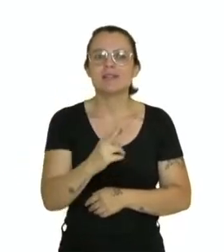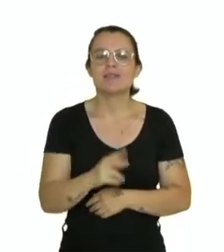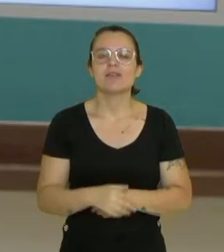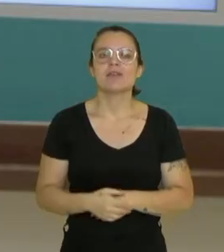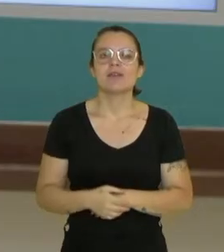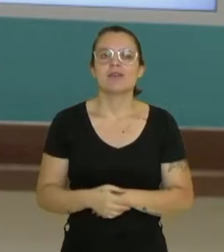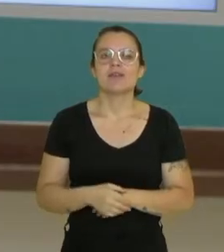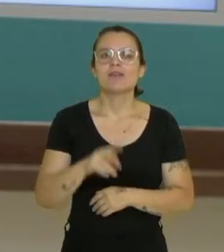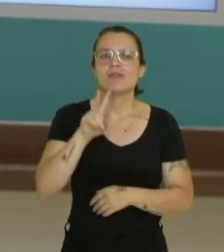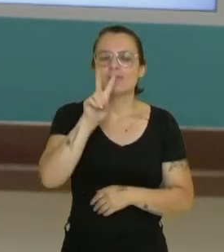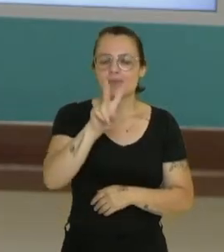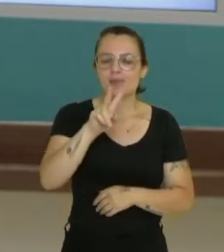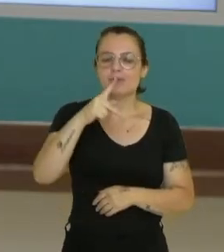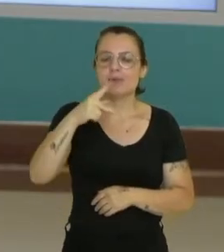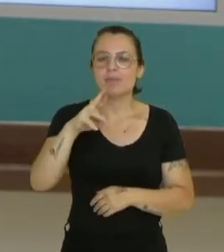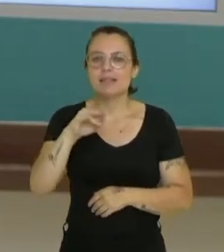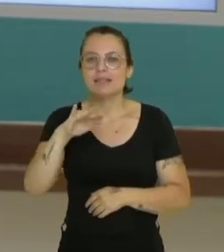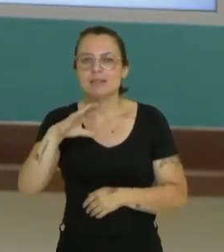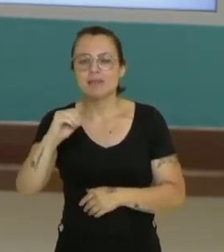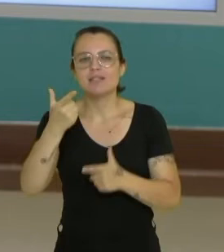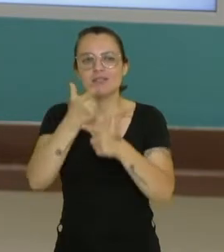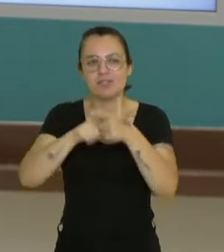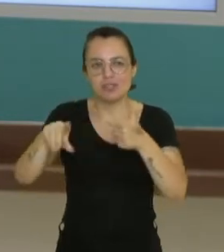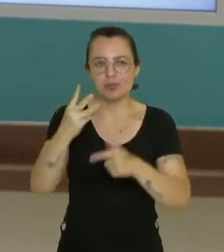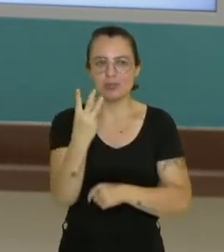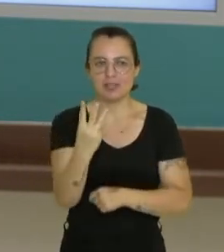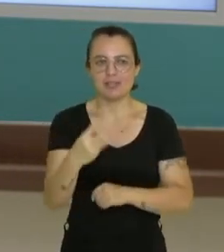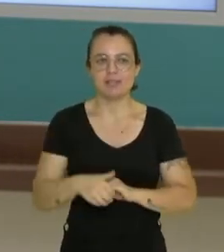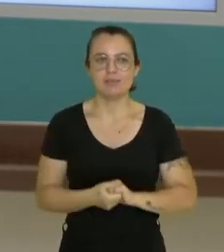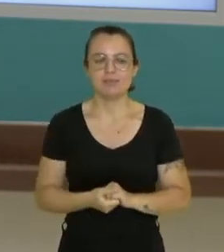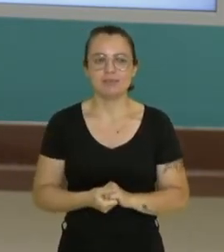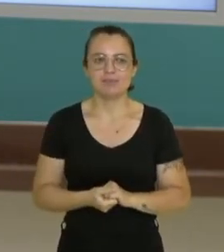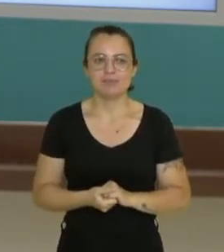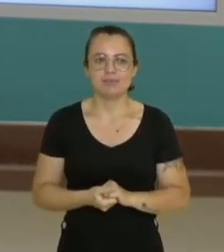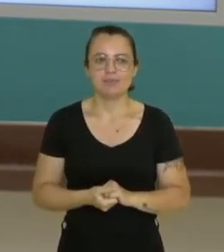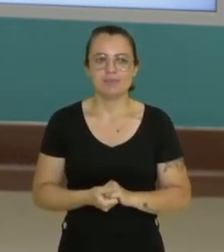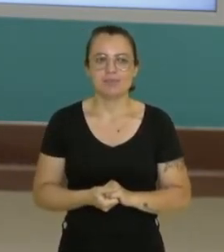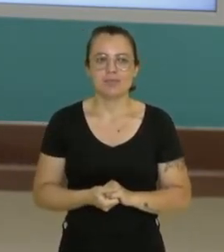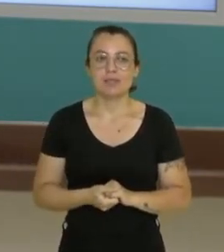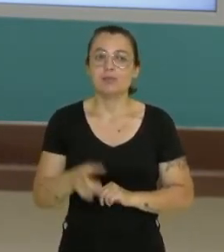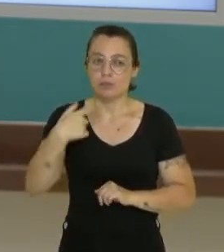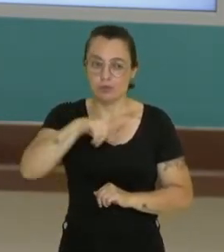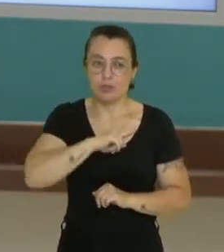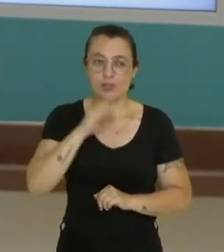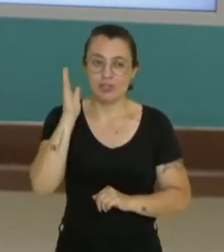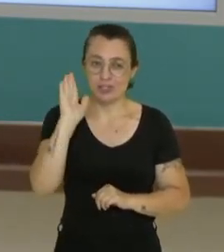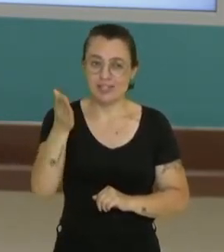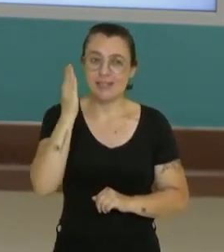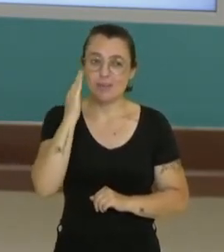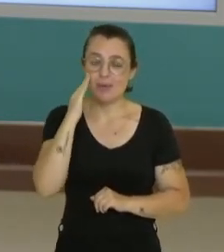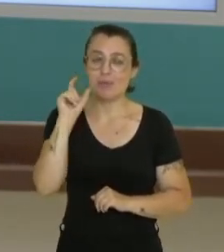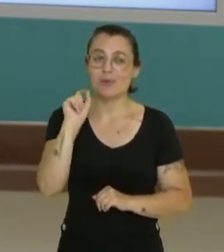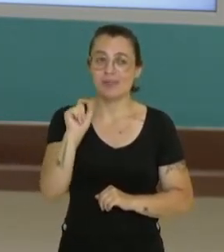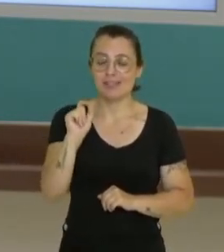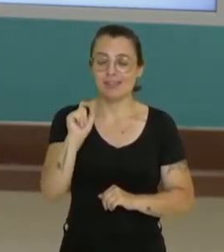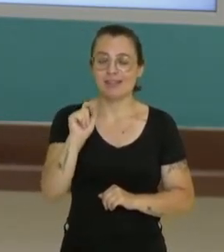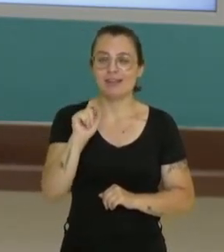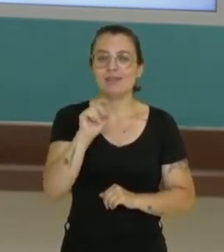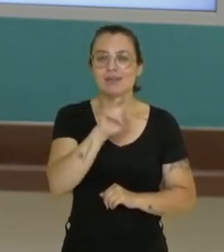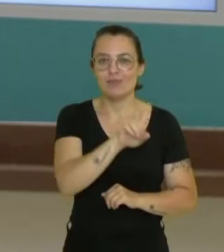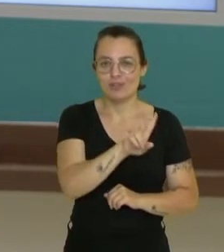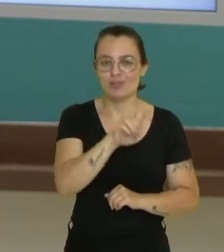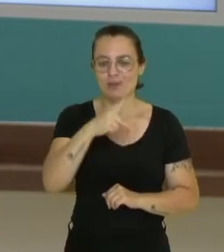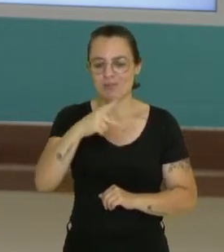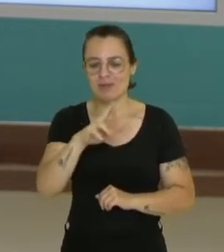é o volume do prisma dividido por 3. Como nós já sabemos que o volume do prisma é a área